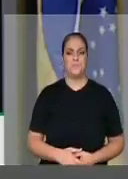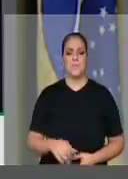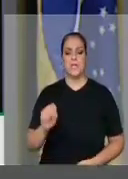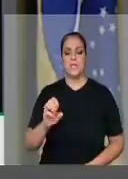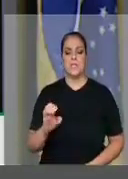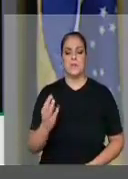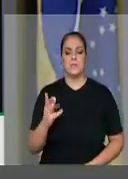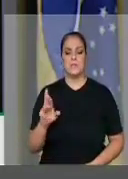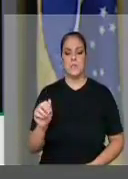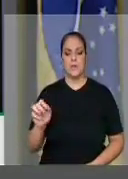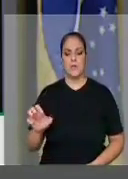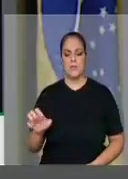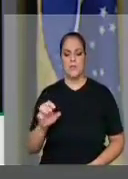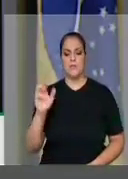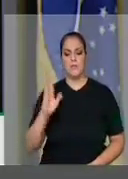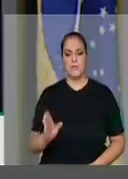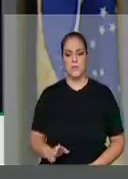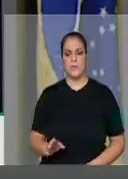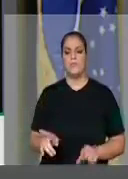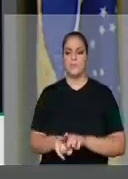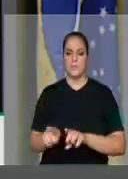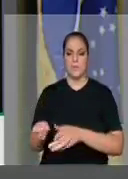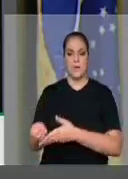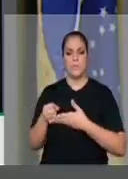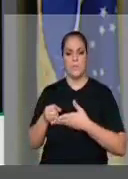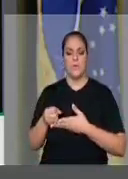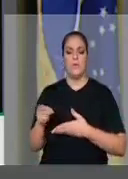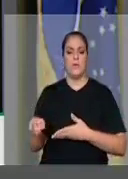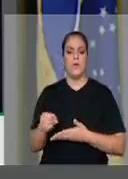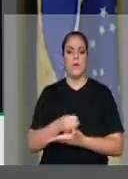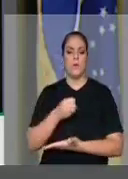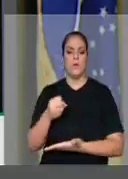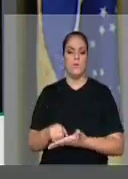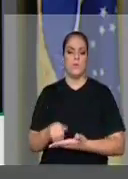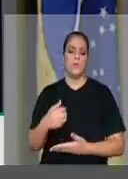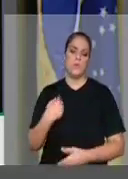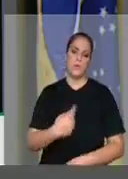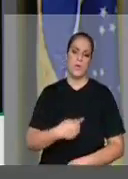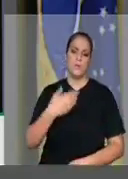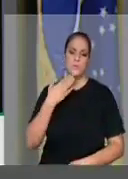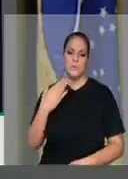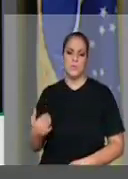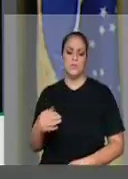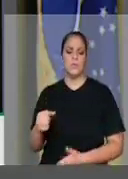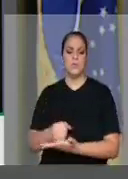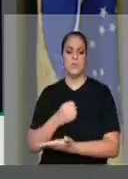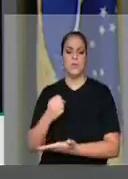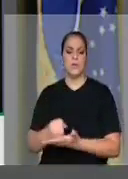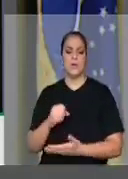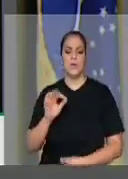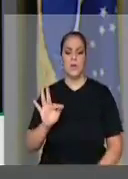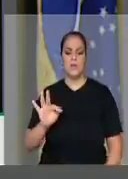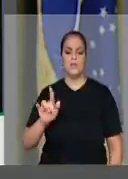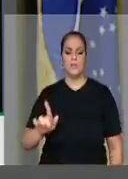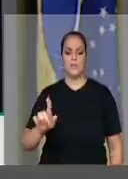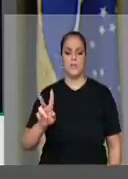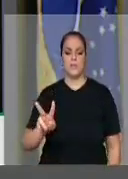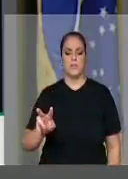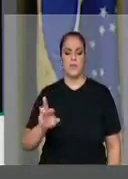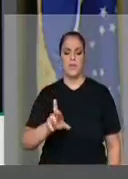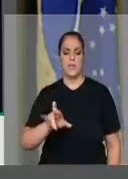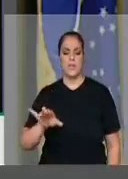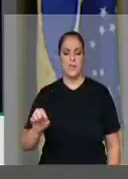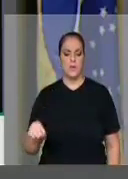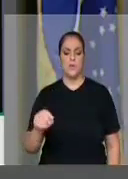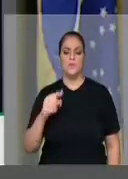do Sebrae Nacional, que contratou, a pedido do Rodrigo Maia e nosso, meu e do Hildo, o FGV Rio.